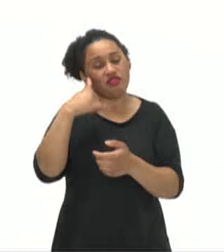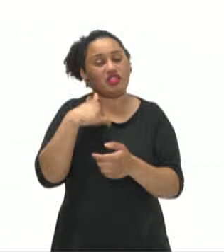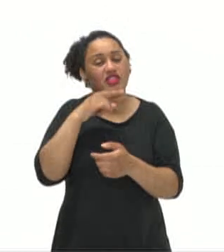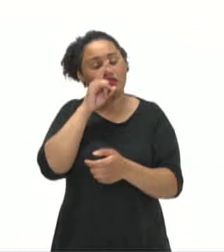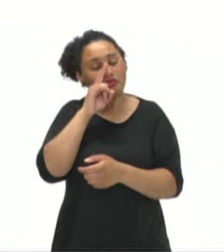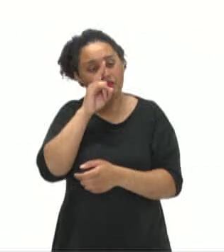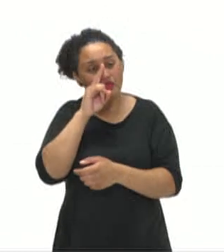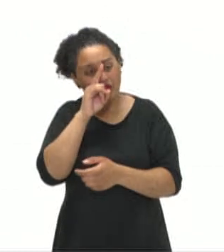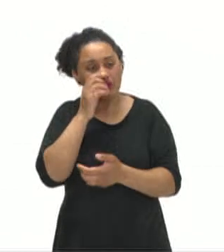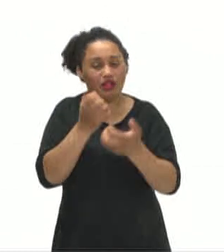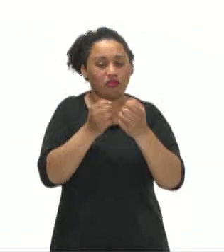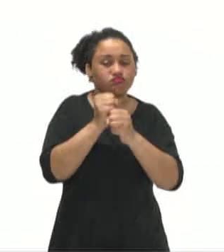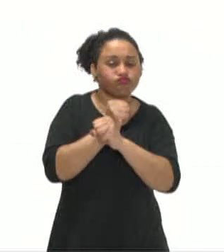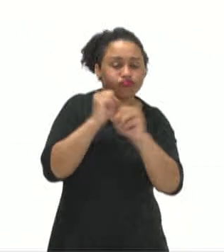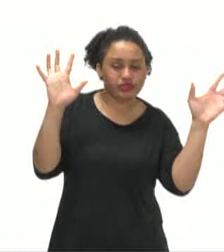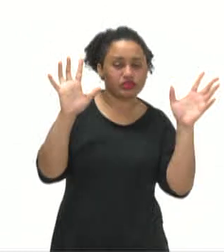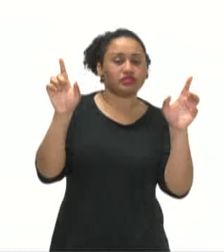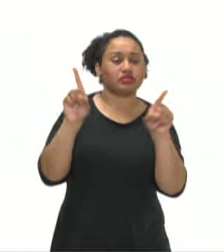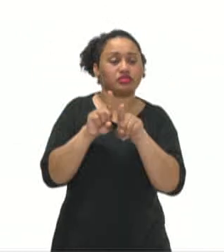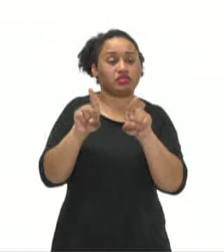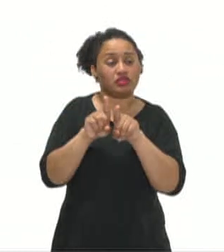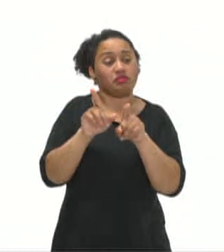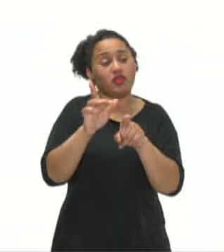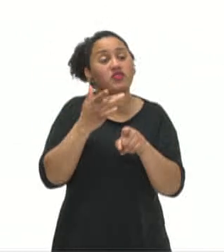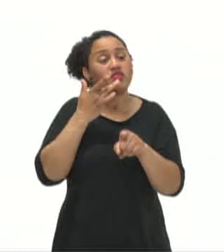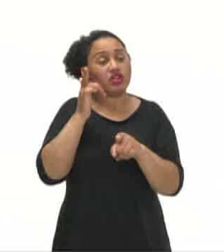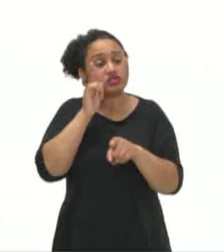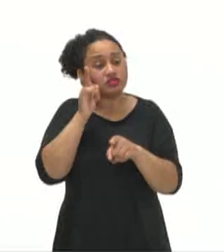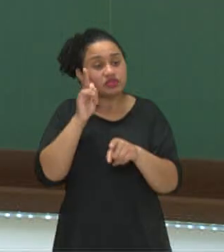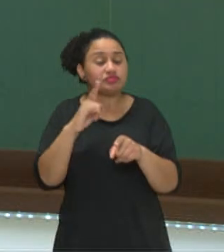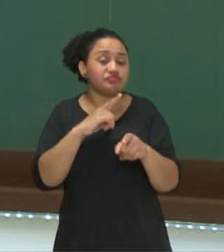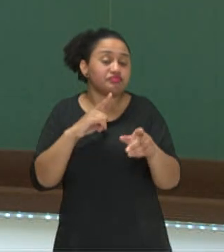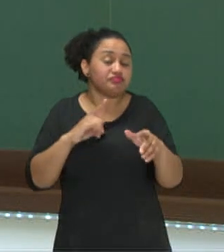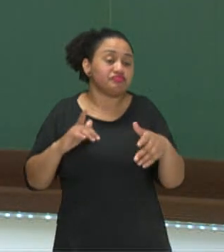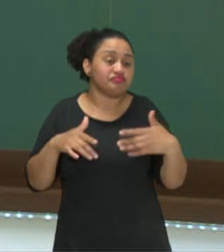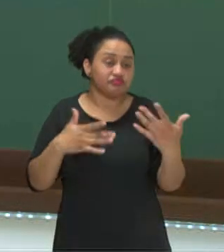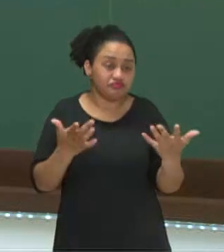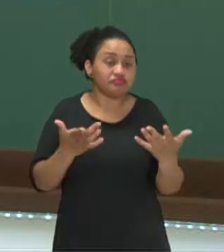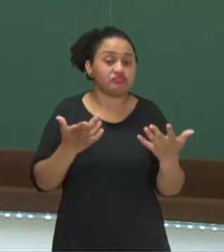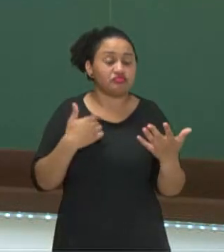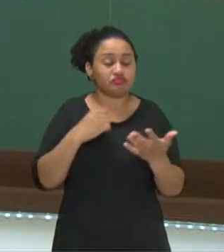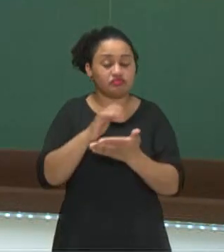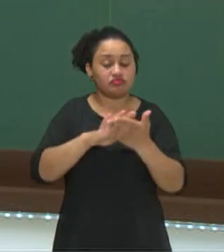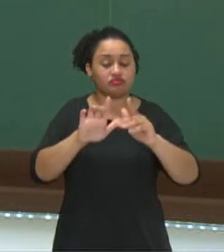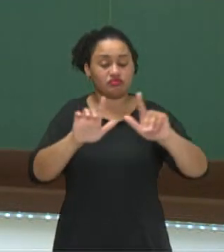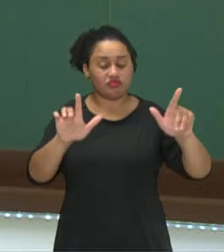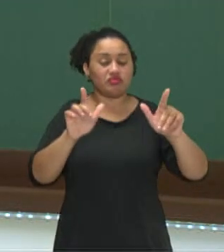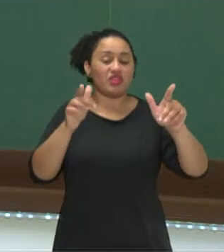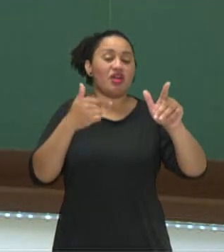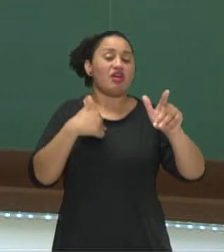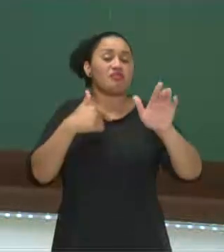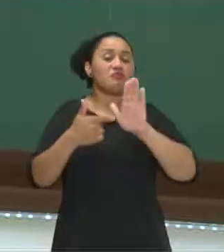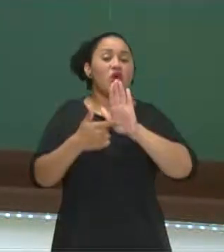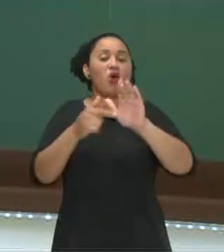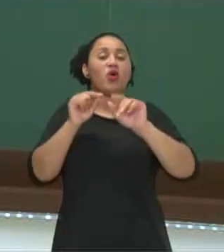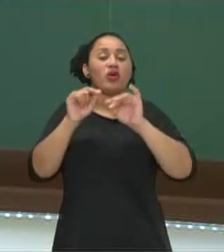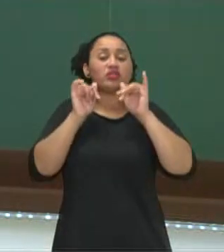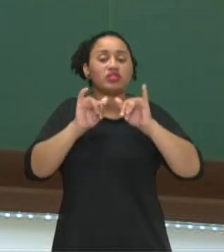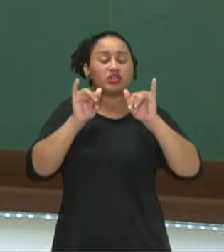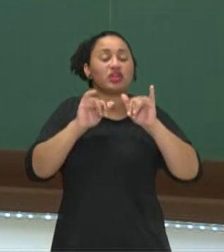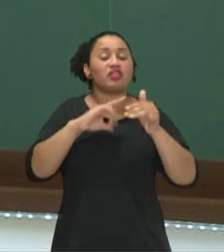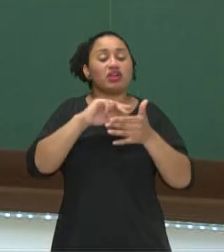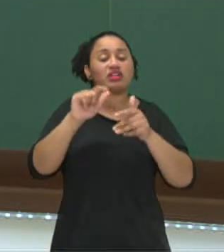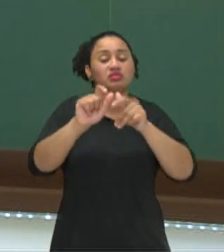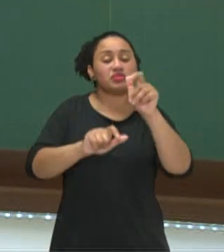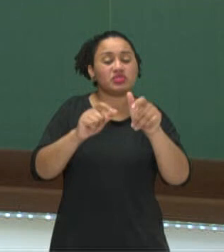explosões. Eles também são relativamente fáceis de se obter. Então, como a imagem da reportagem fala pra gente, muitas pessoas têm